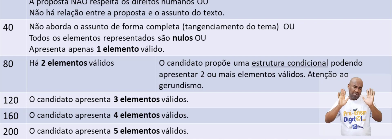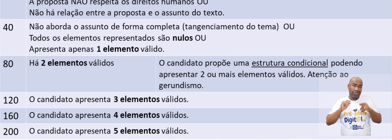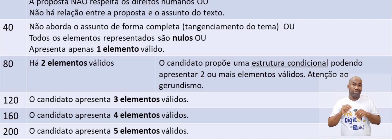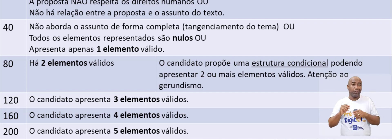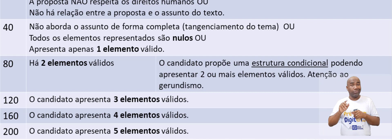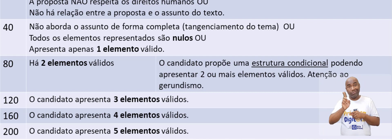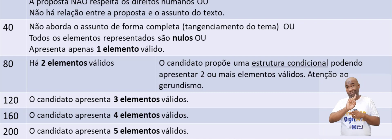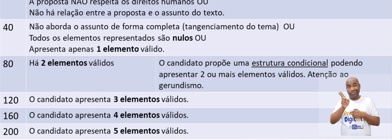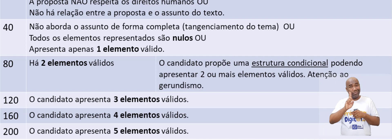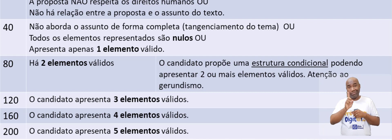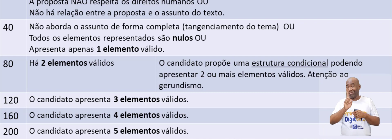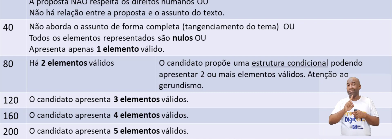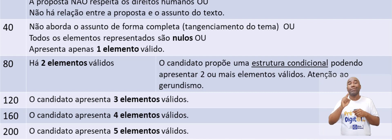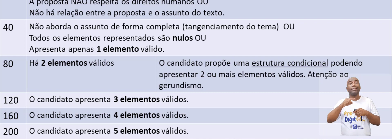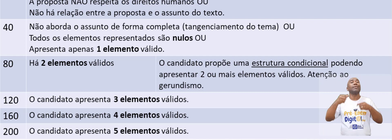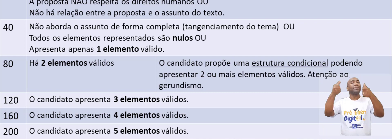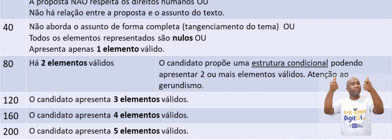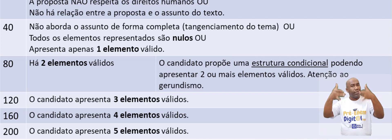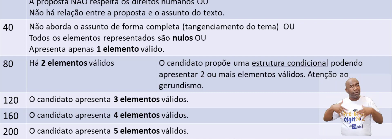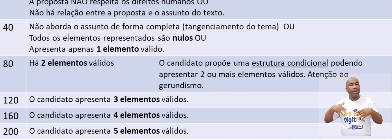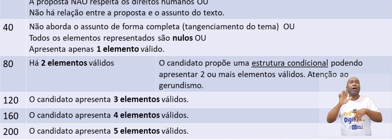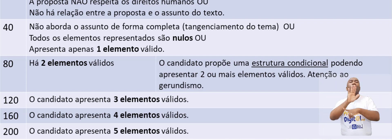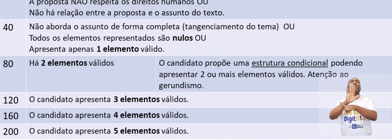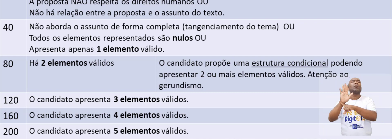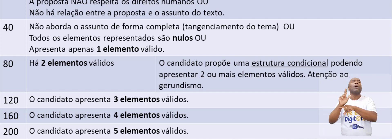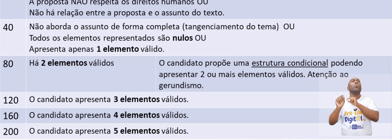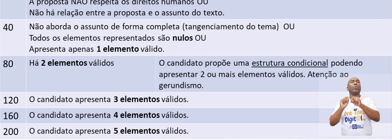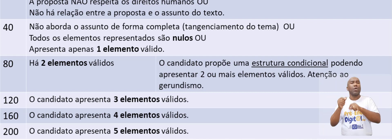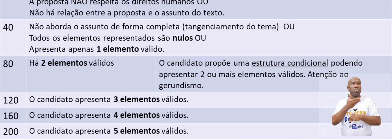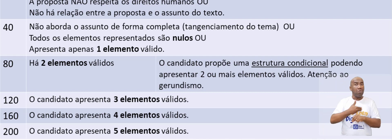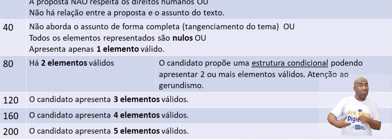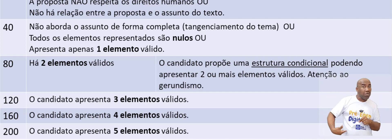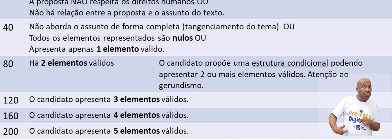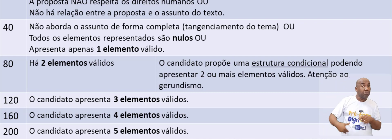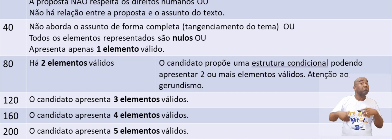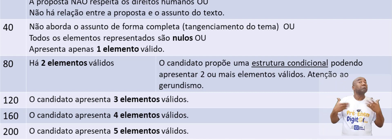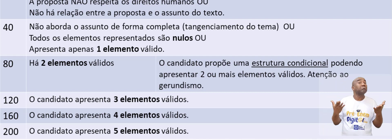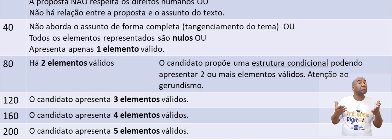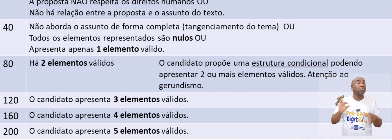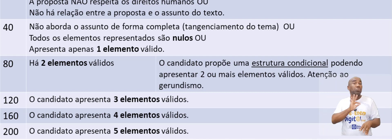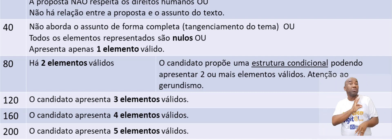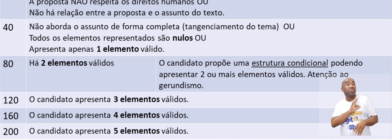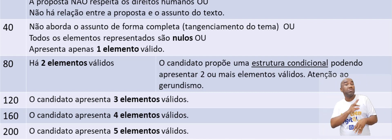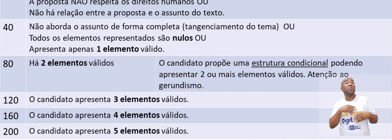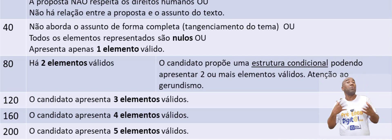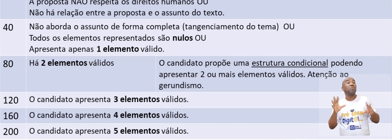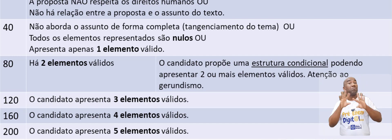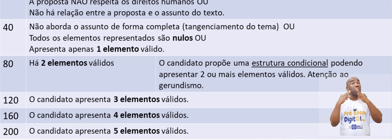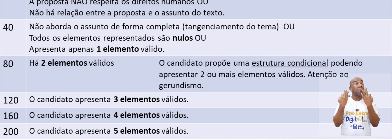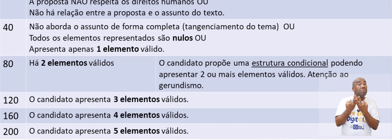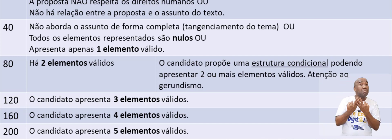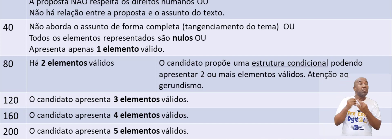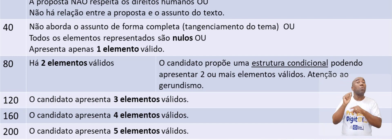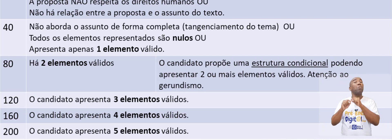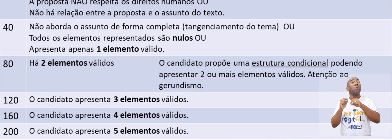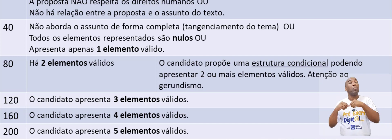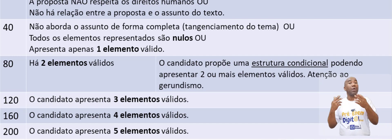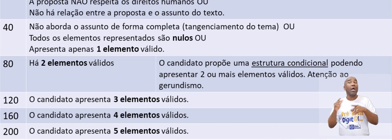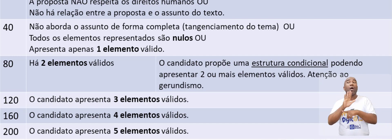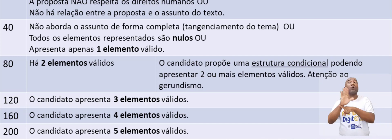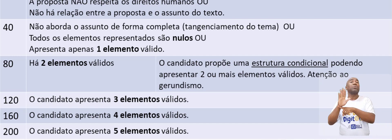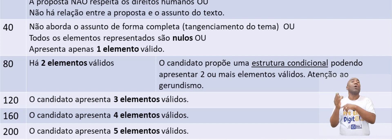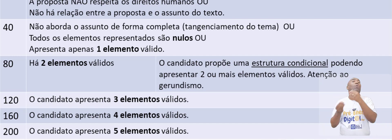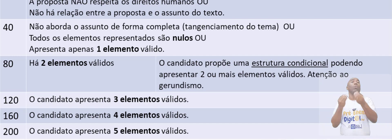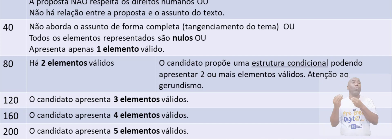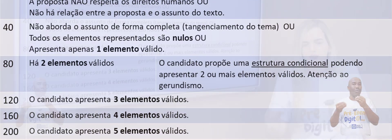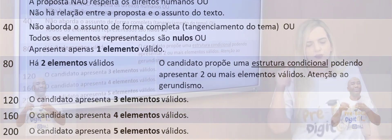os direitos humanos. Certo? Já eu vou explicar melhor sobre isso. É tão importante que eu vou separar um momento